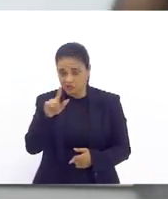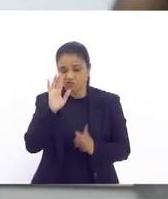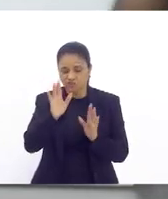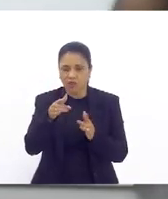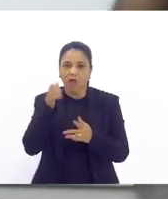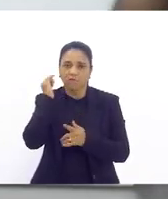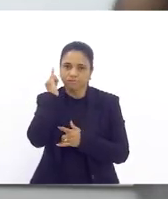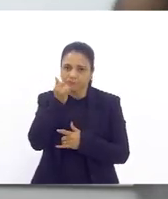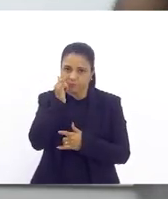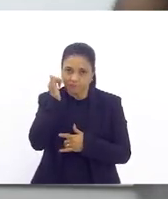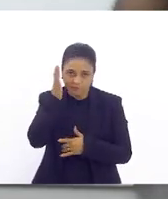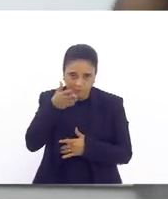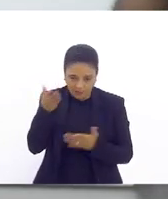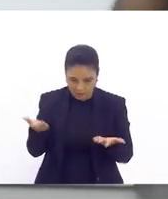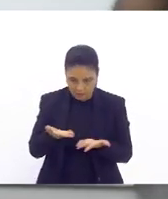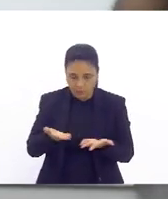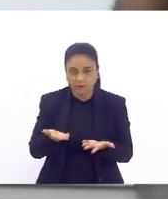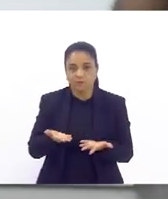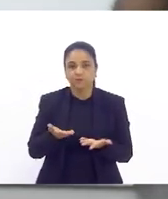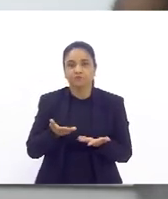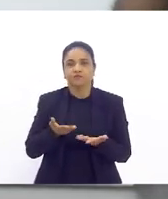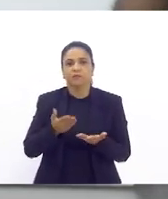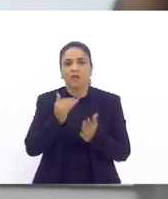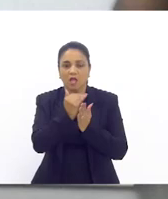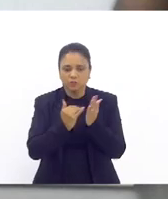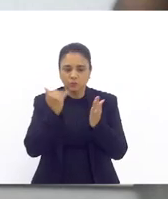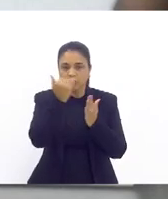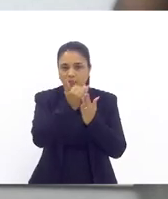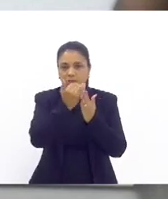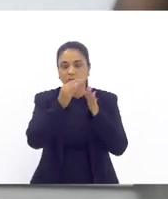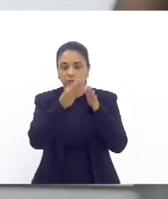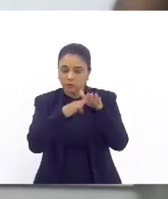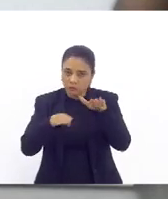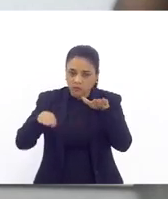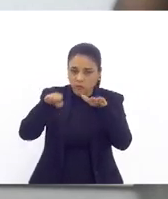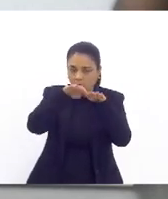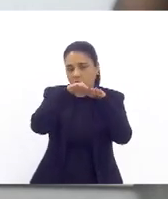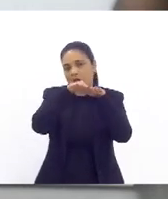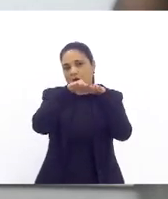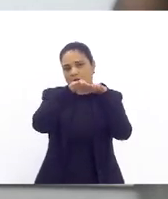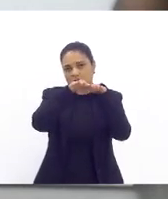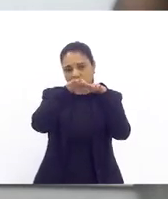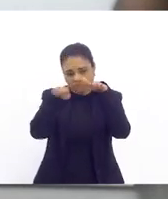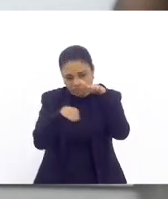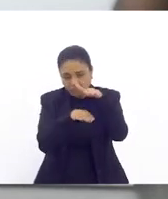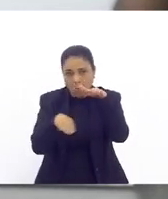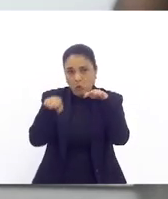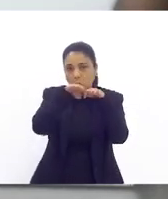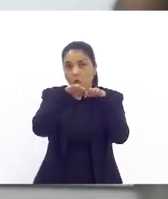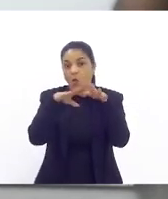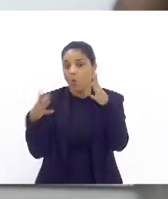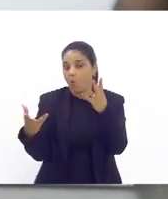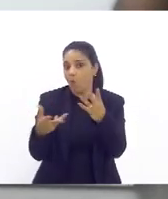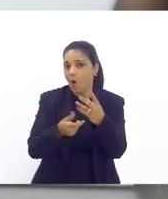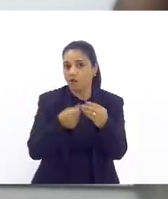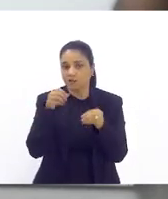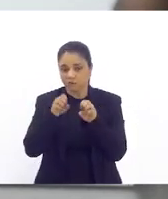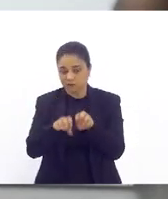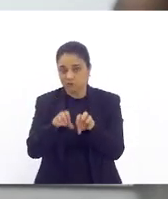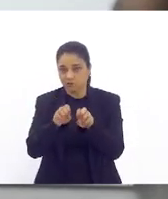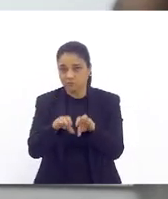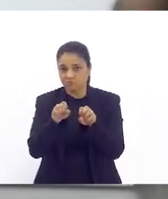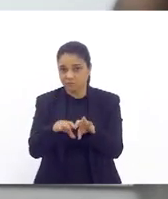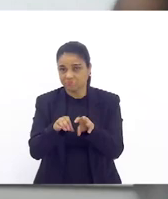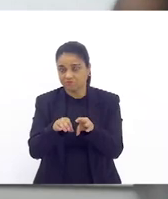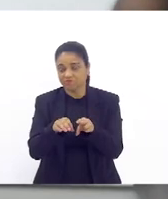É a superação das desigualdades educacionais né e a melhoria da qualidade de educação que diante